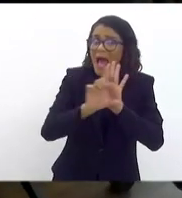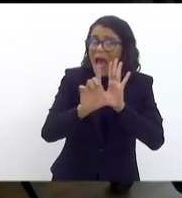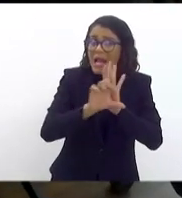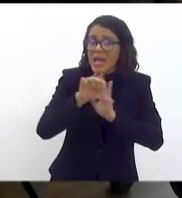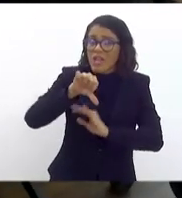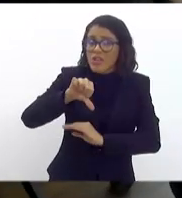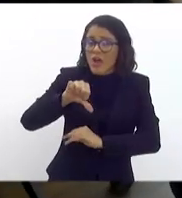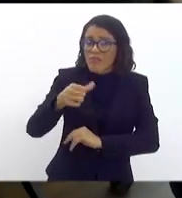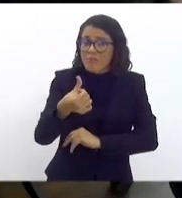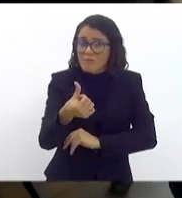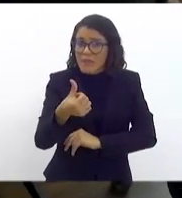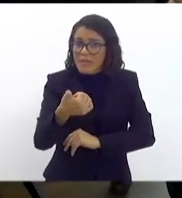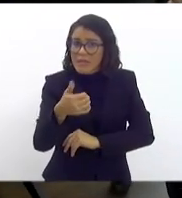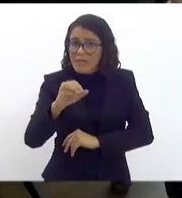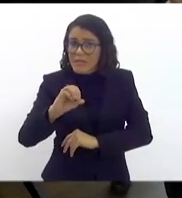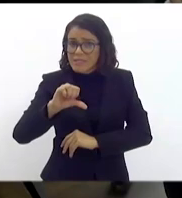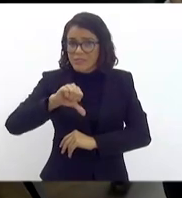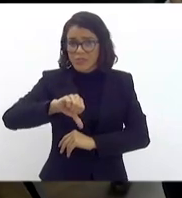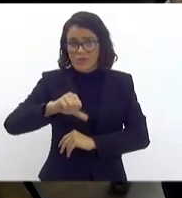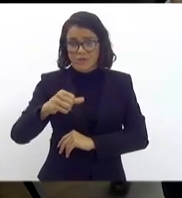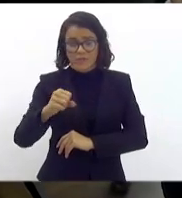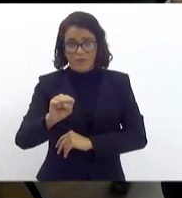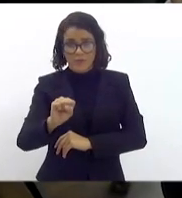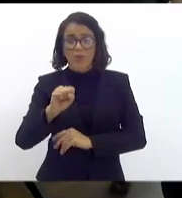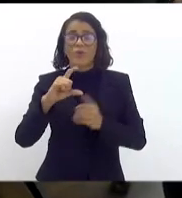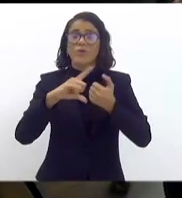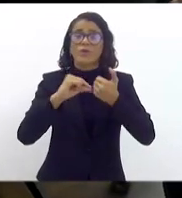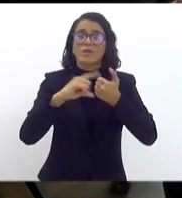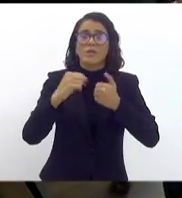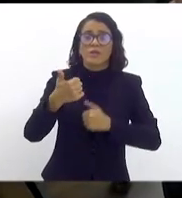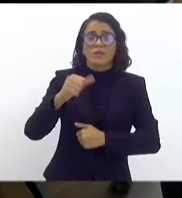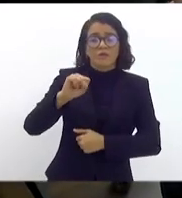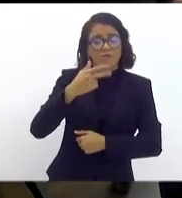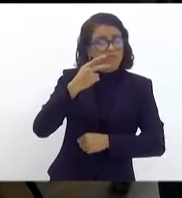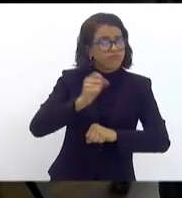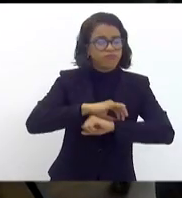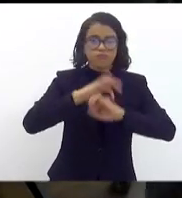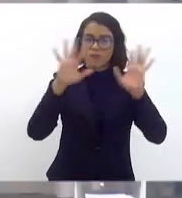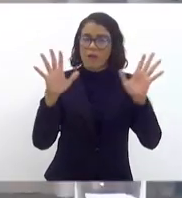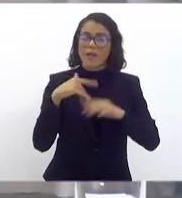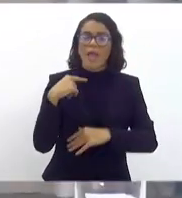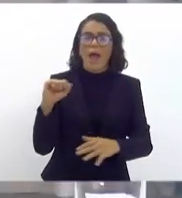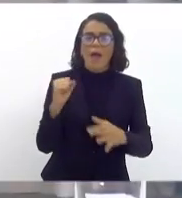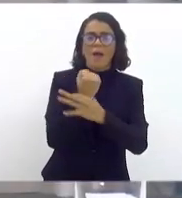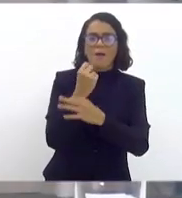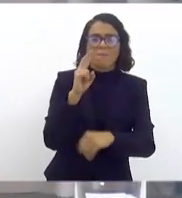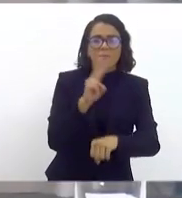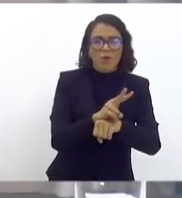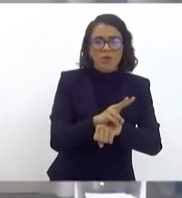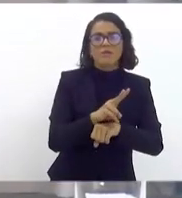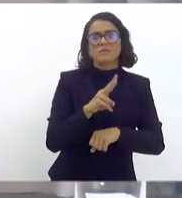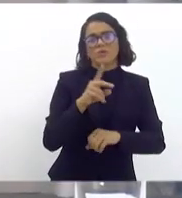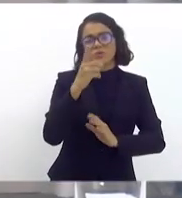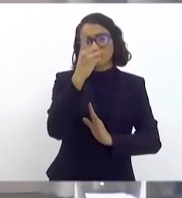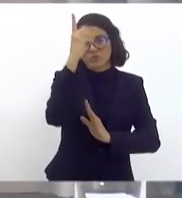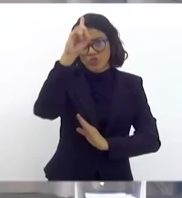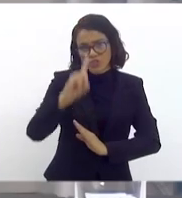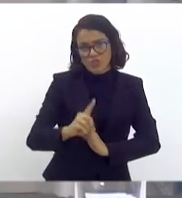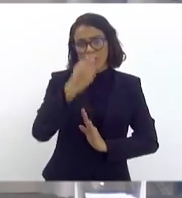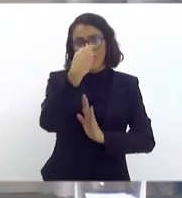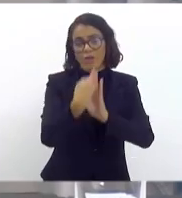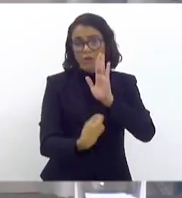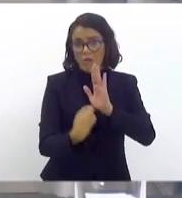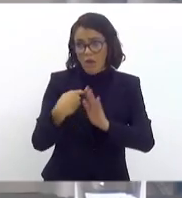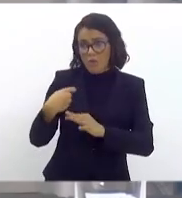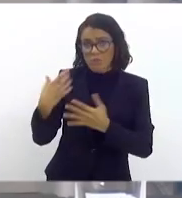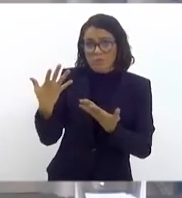A lei 9610, de 98, no artigo 18, ela diz claramente que a proteção do direito autoral independe de registro, correto,